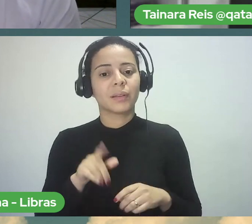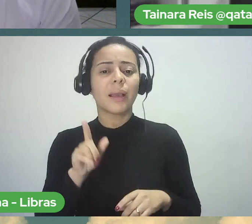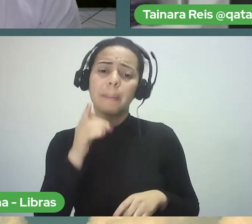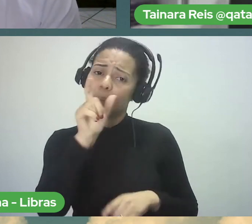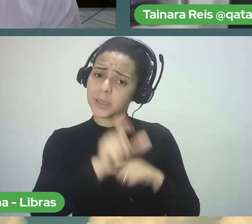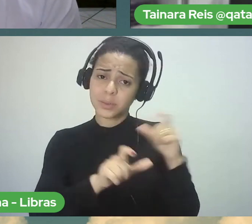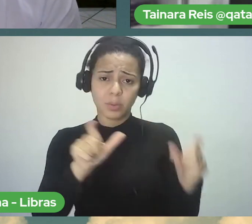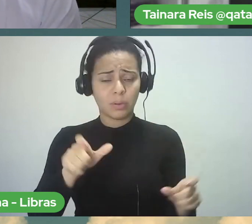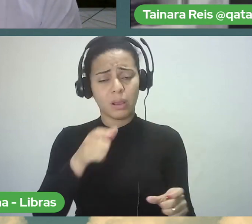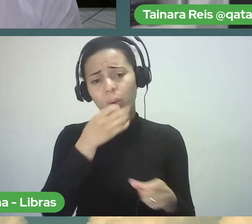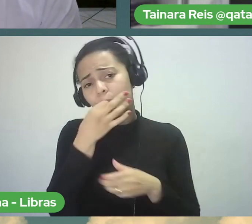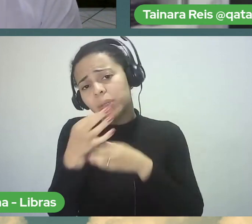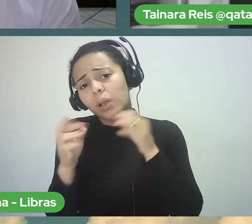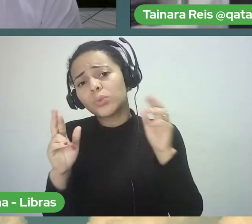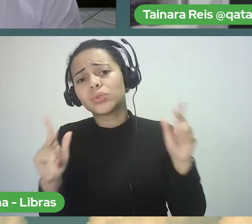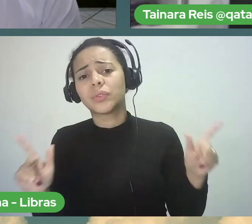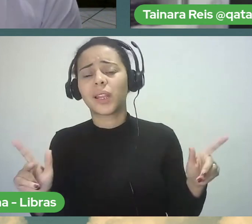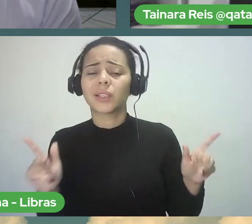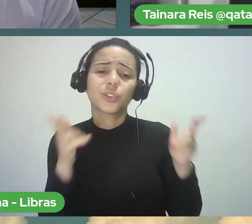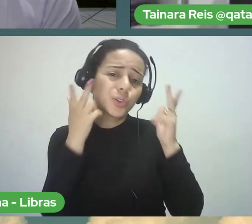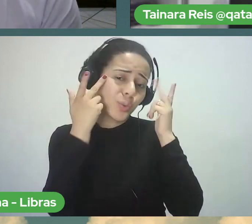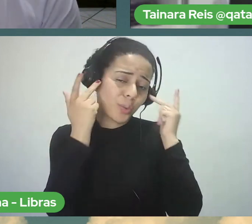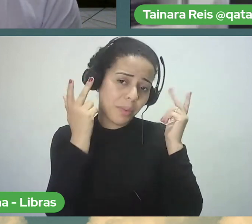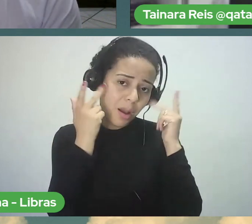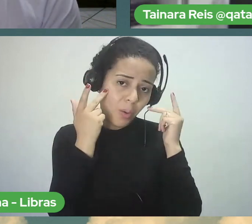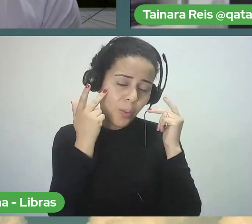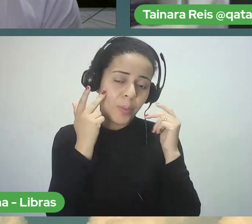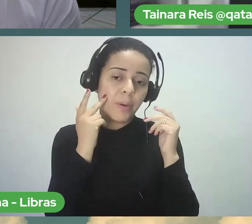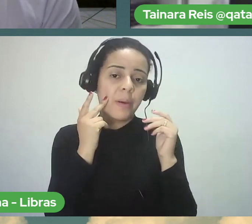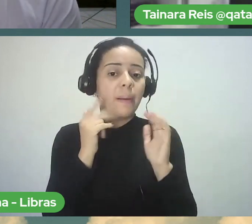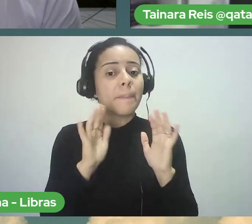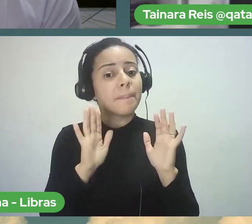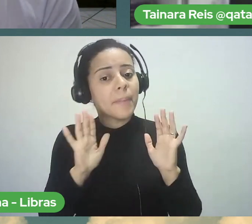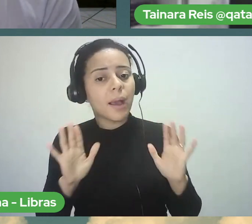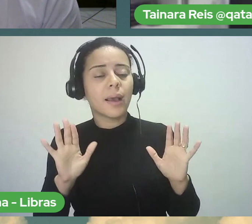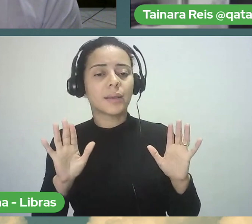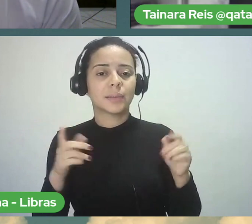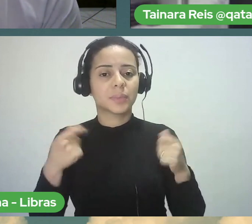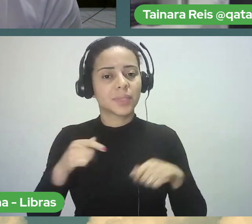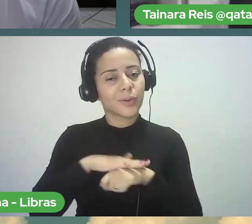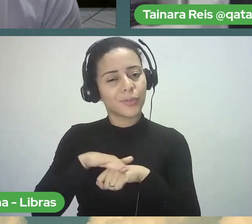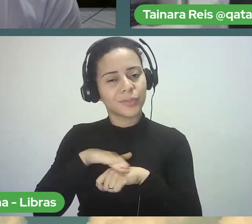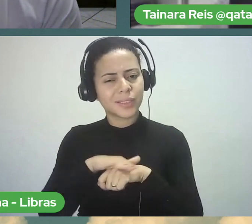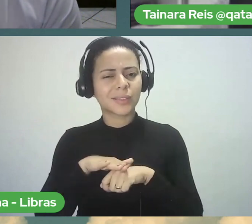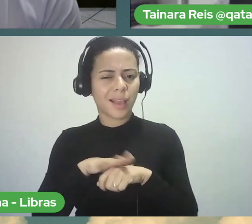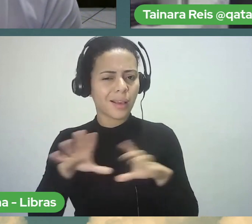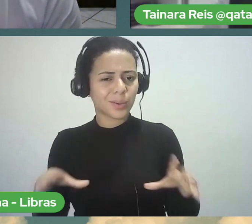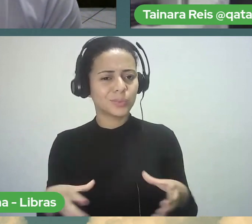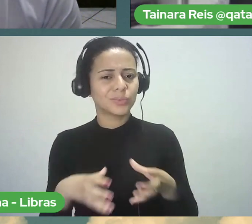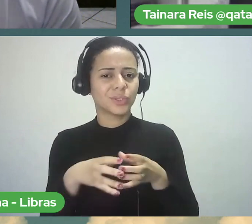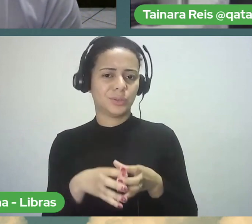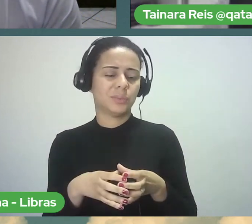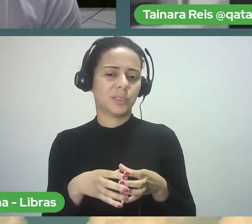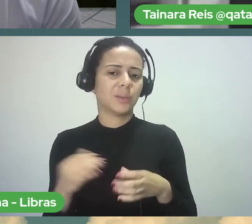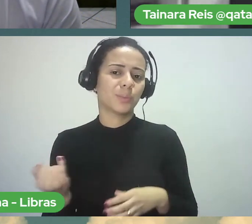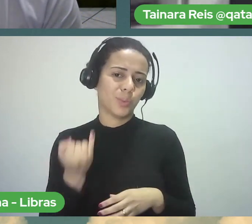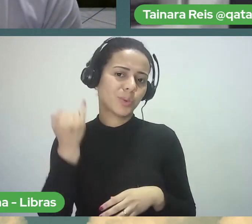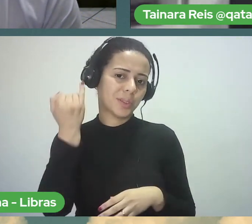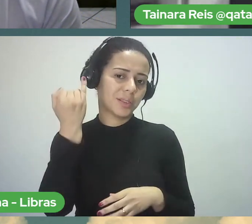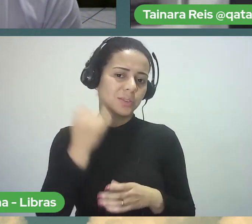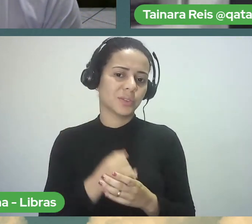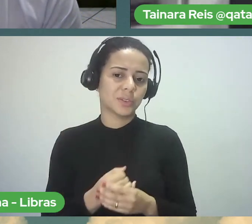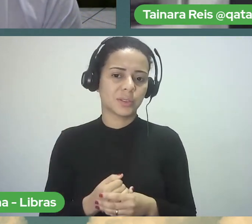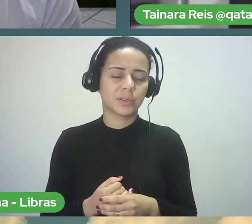normal. Mas se for coisinhas pequenas no início e que faça sentido para o time, vai agregar muito. Se quiser